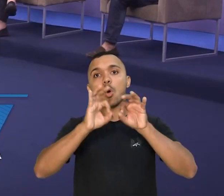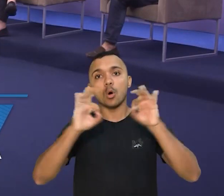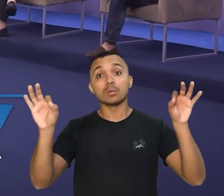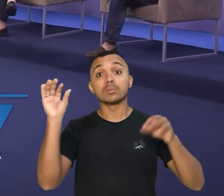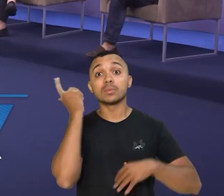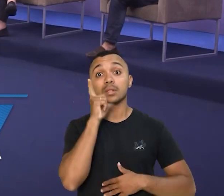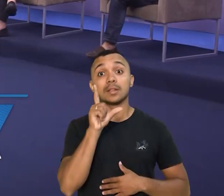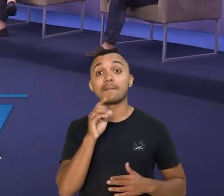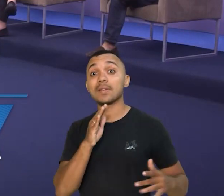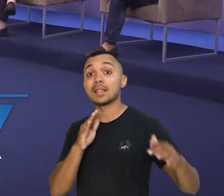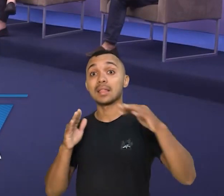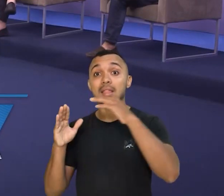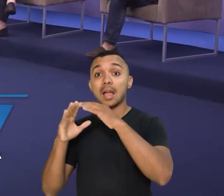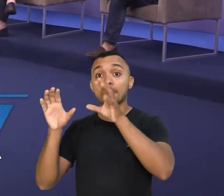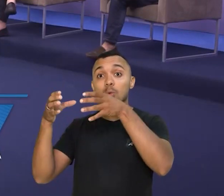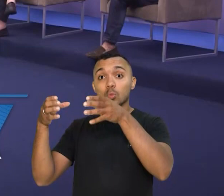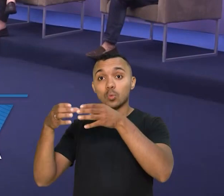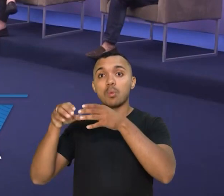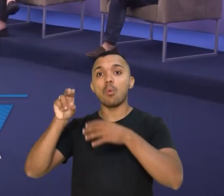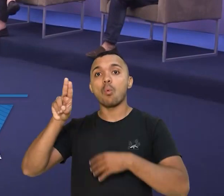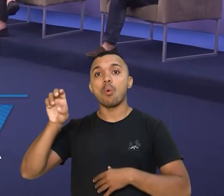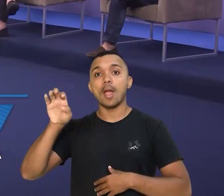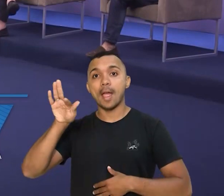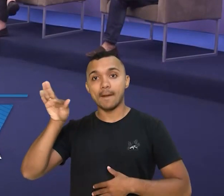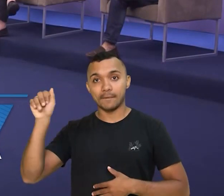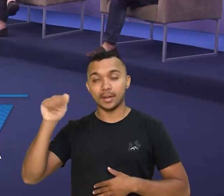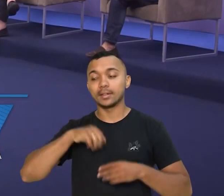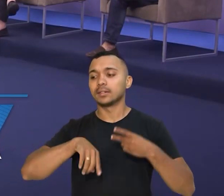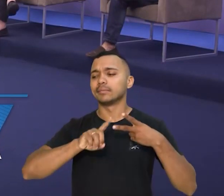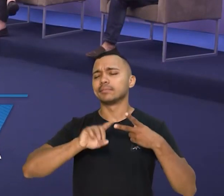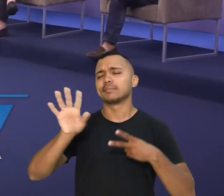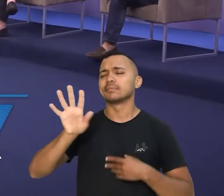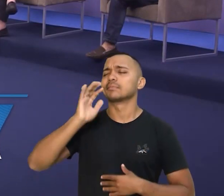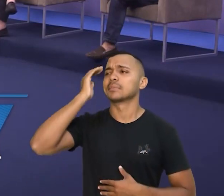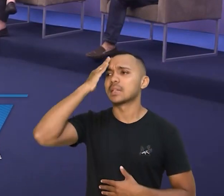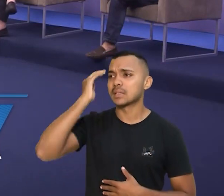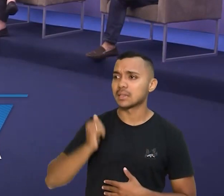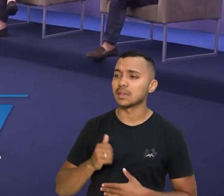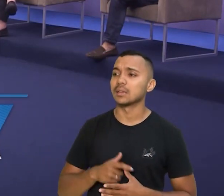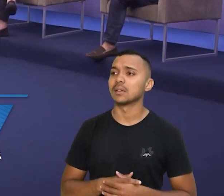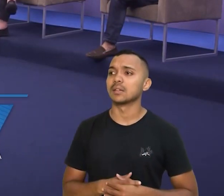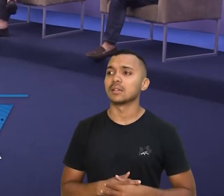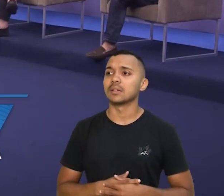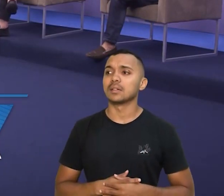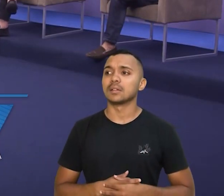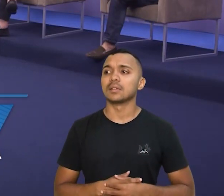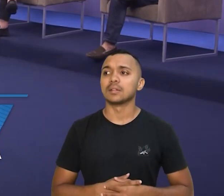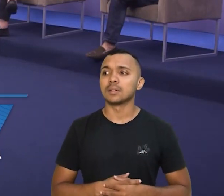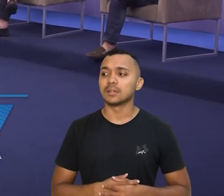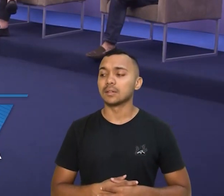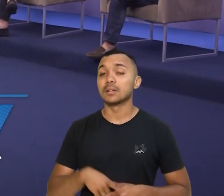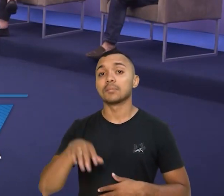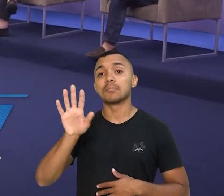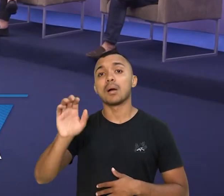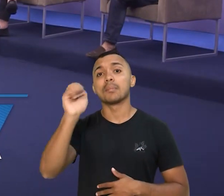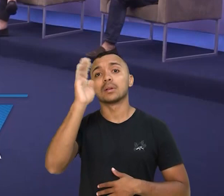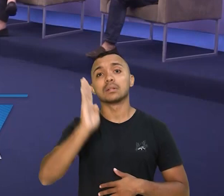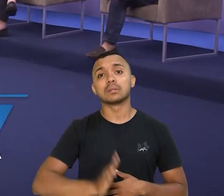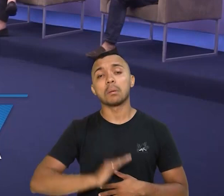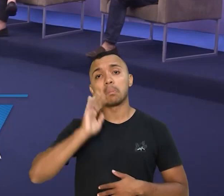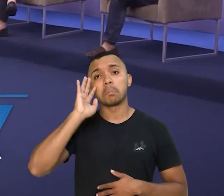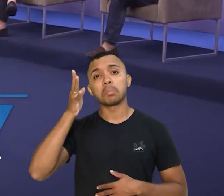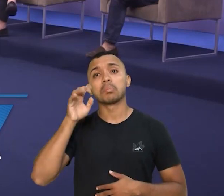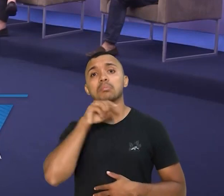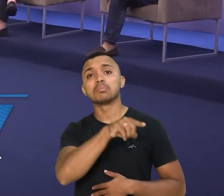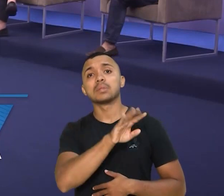final da UEFA. O Israel é famoso pelo Mossad. Não, eu sei. Pela tecnologia. Assim, o Brasil inventou o Ramon